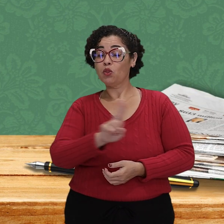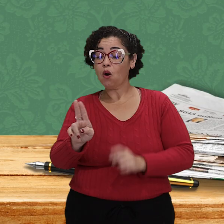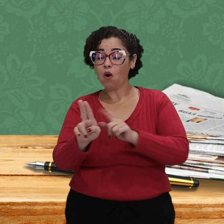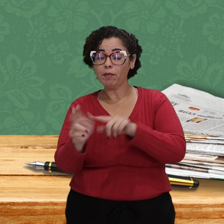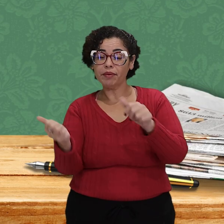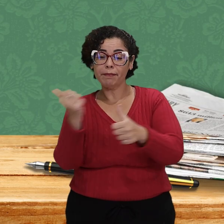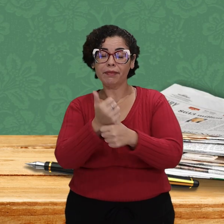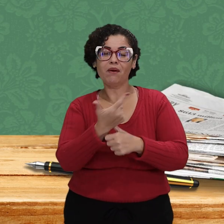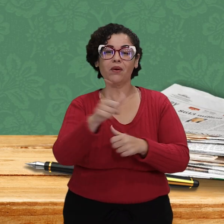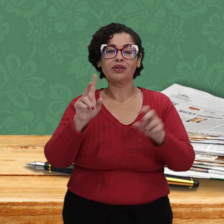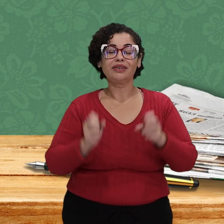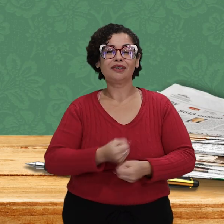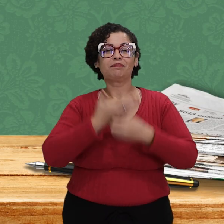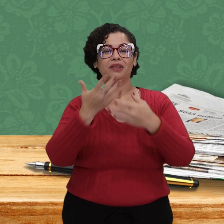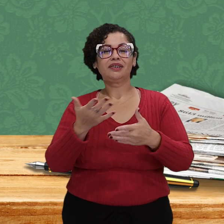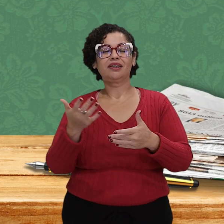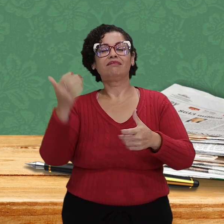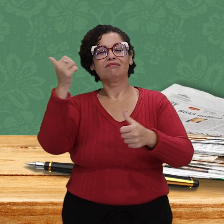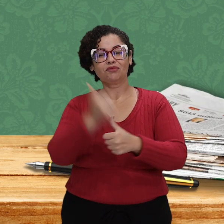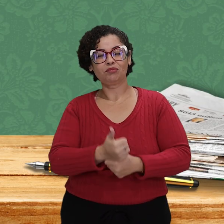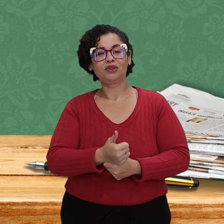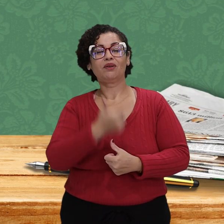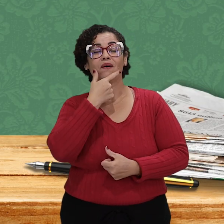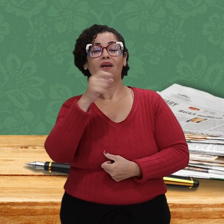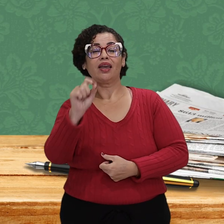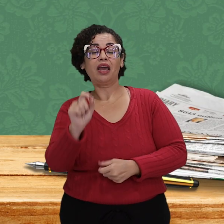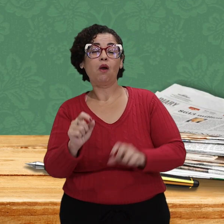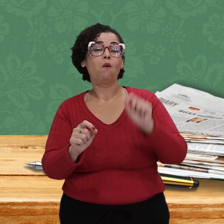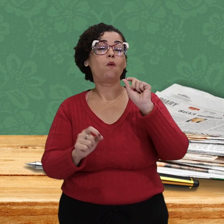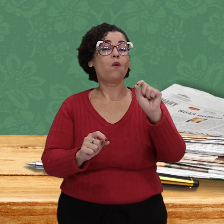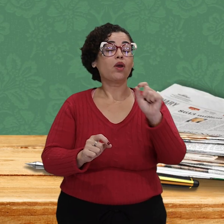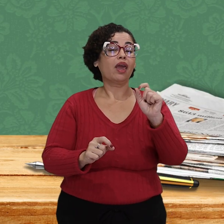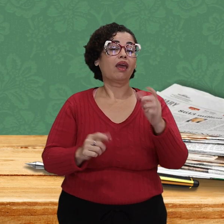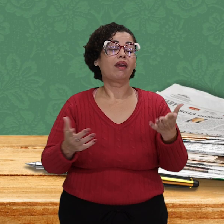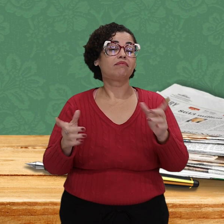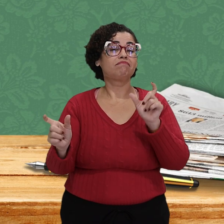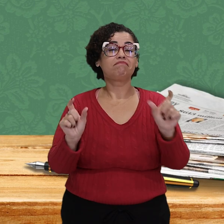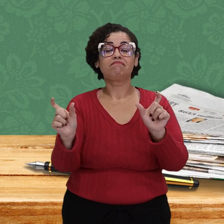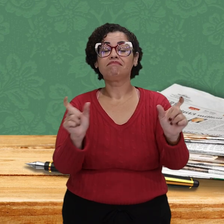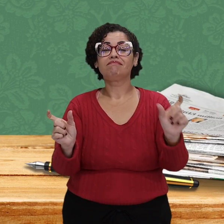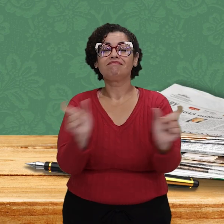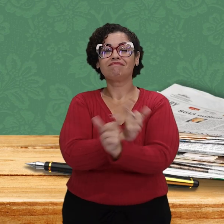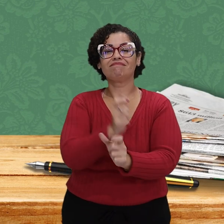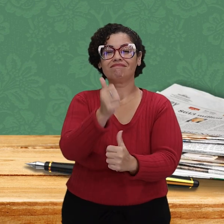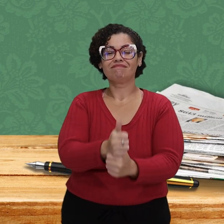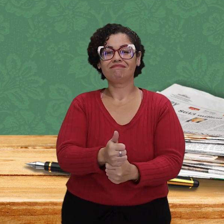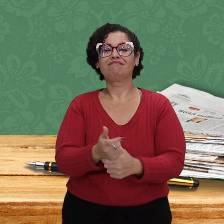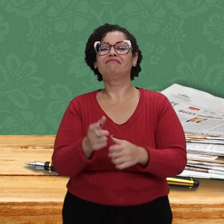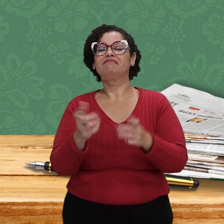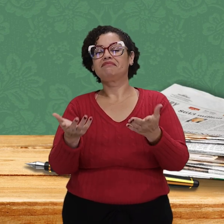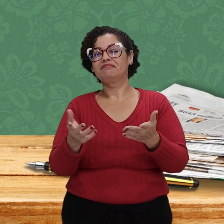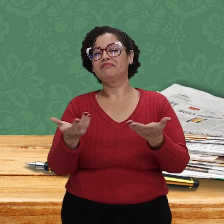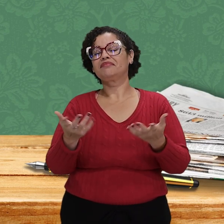nome é trocado por uma expressão que representa quem ou o que está sendo mencionado. E geralmente é de uma